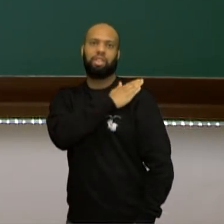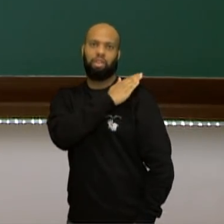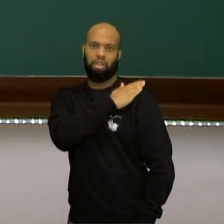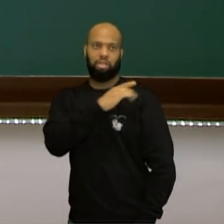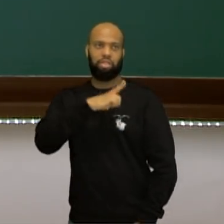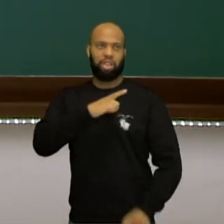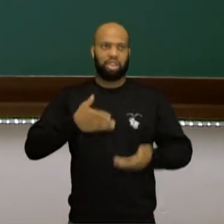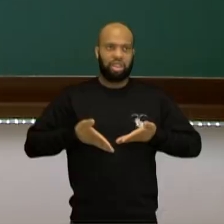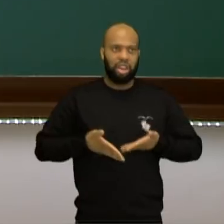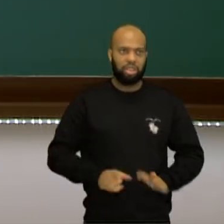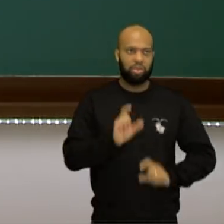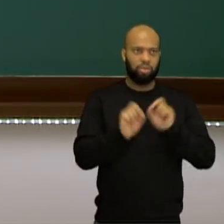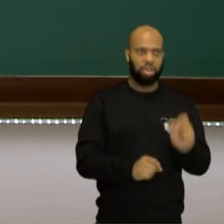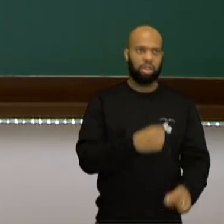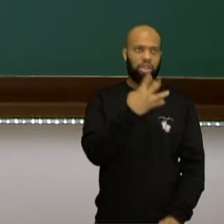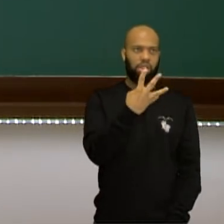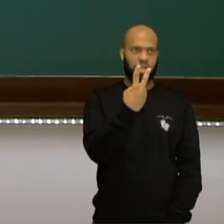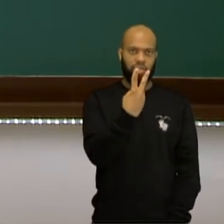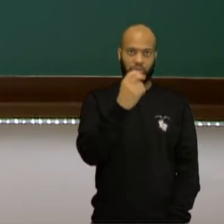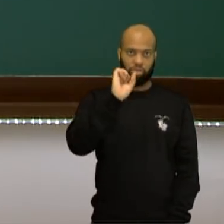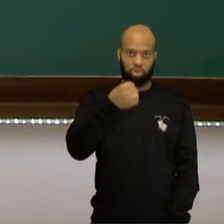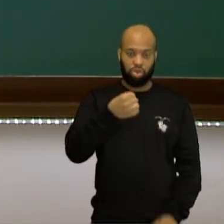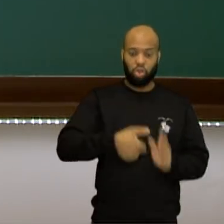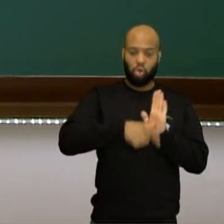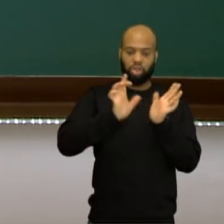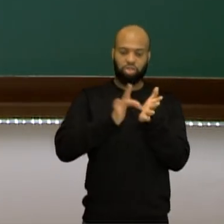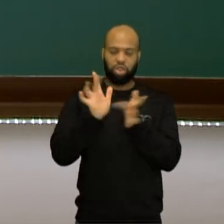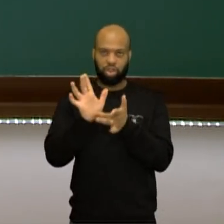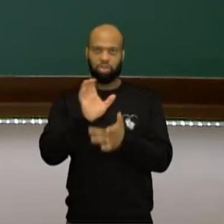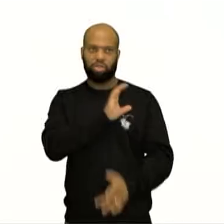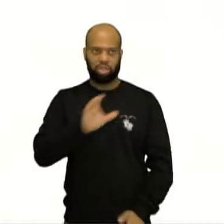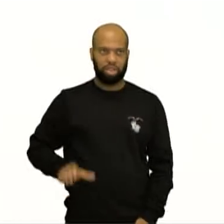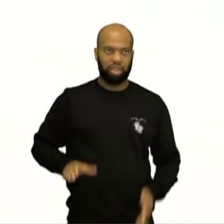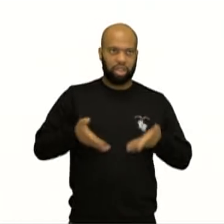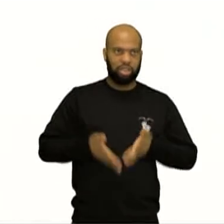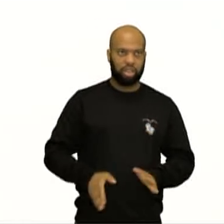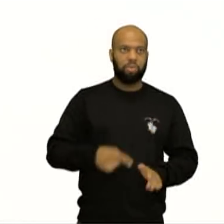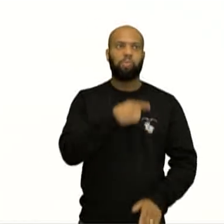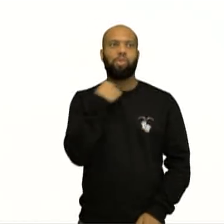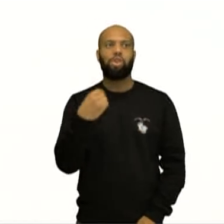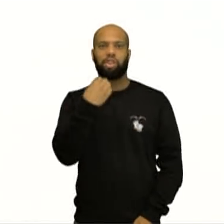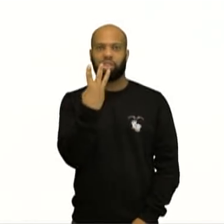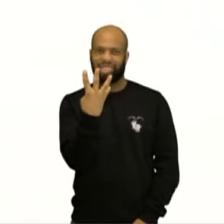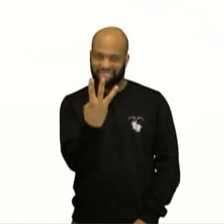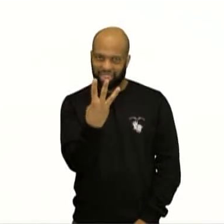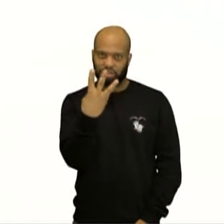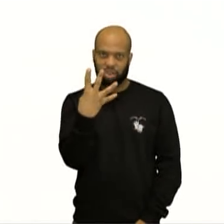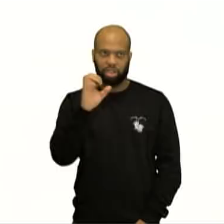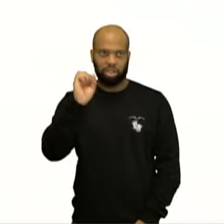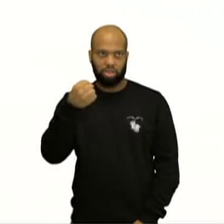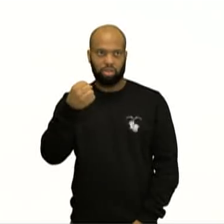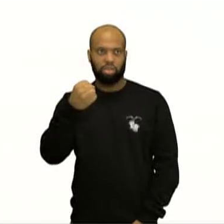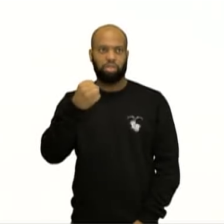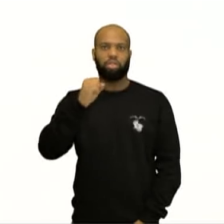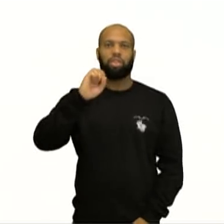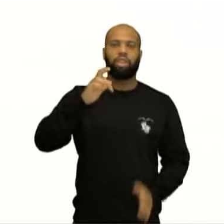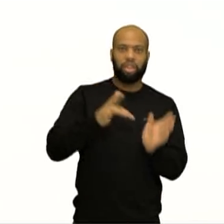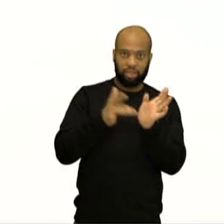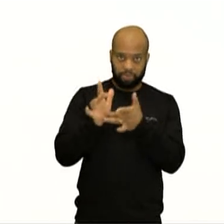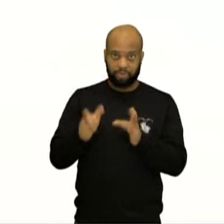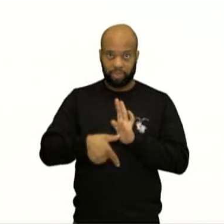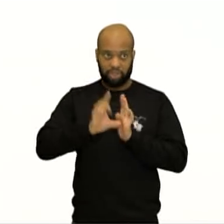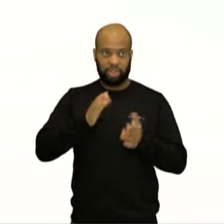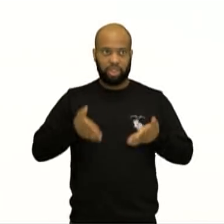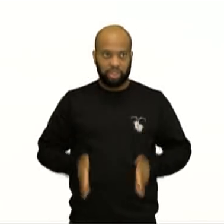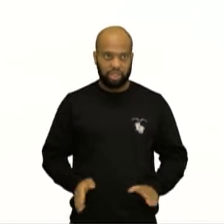a.C. e faleceu em 348 a.C. E temos Aristóteles, que nasceu em 384